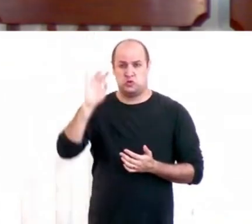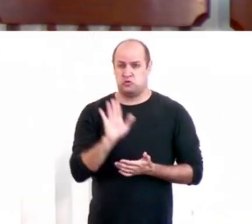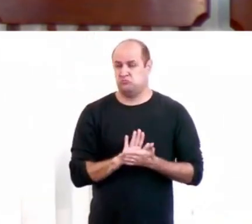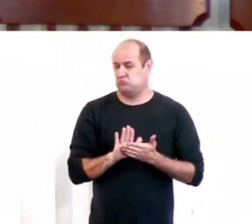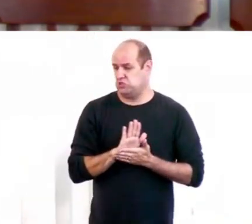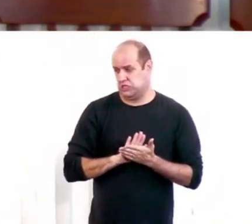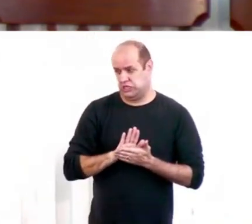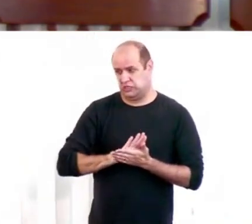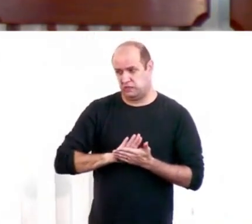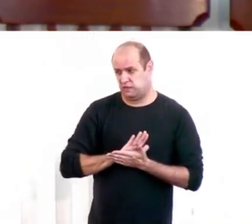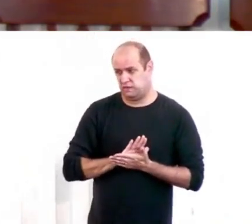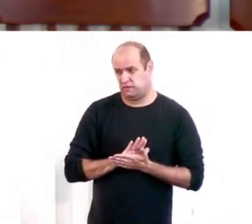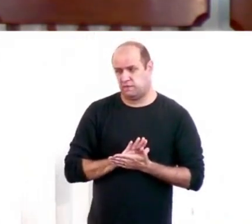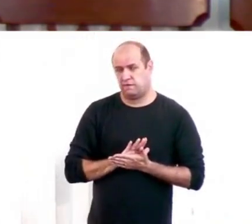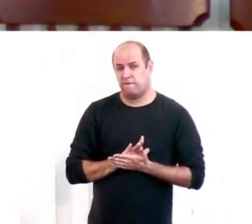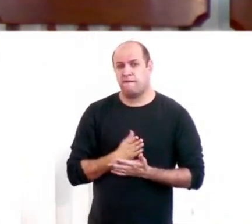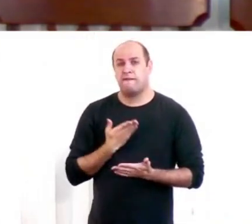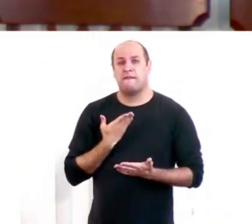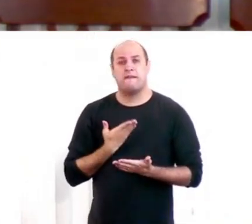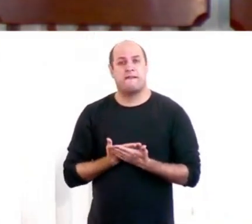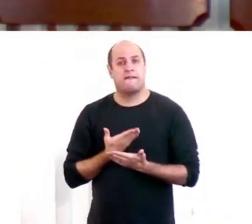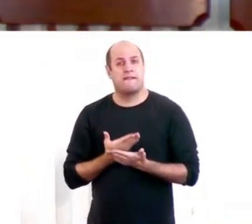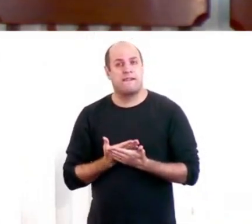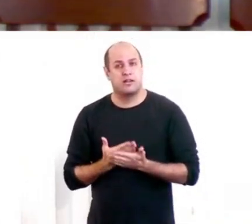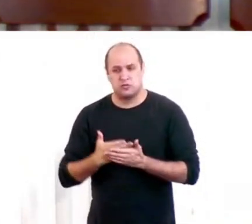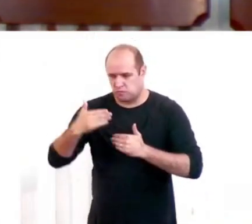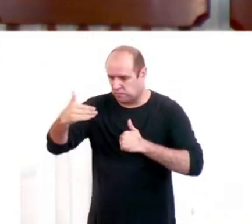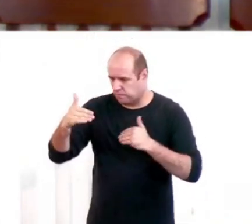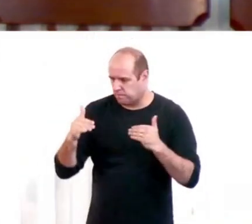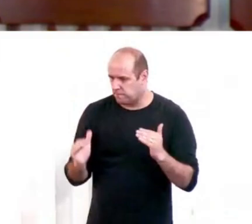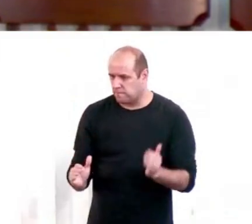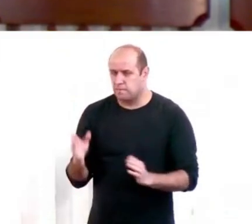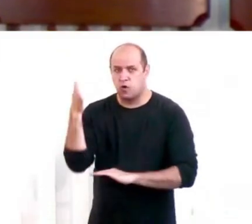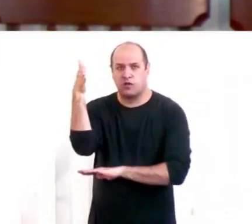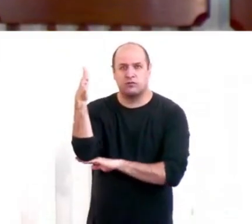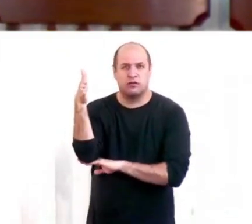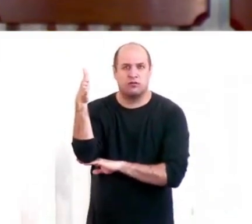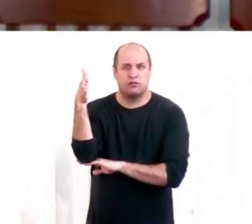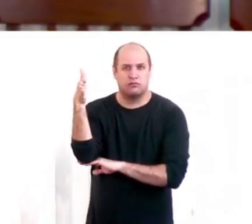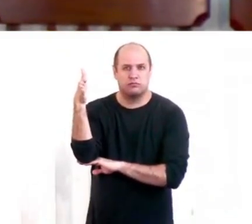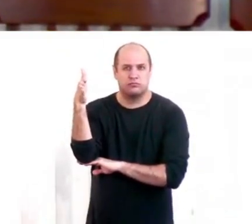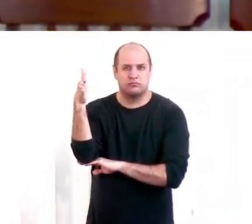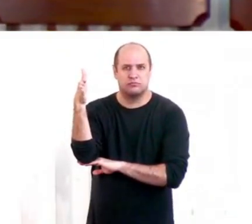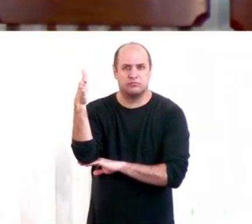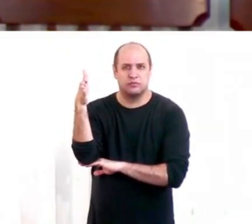estudei. Eles foram treinados dentro de um quarto de hotel para